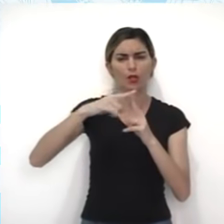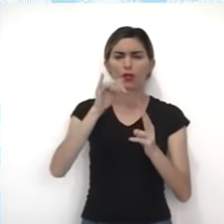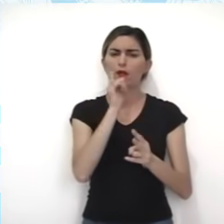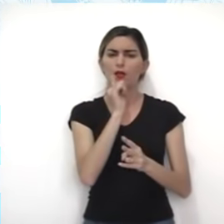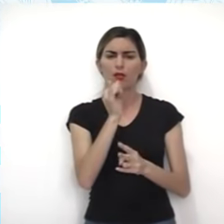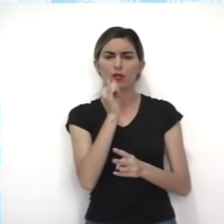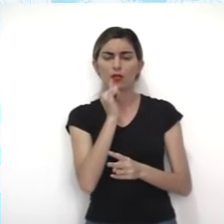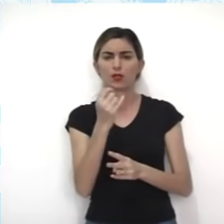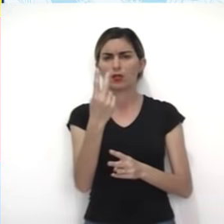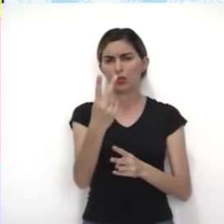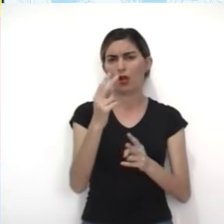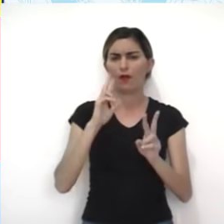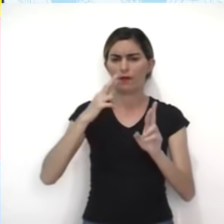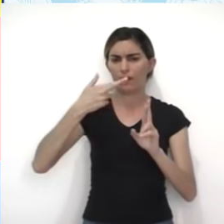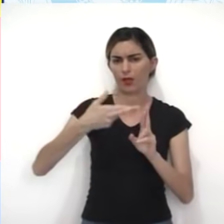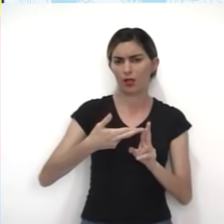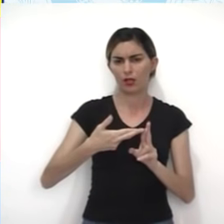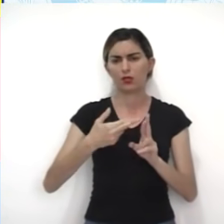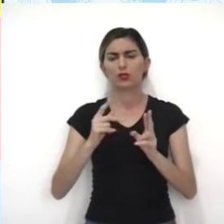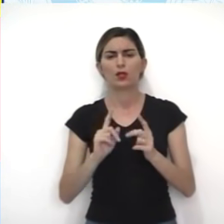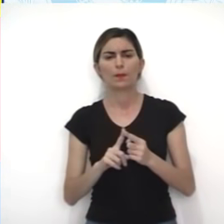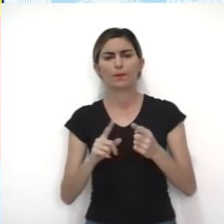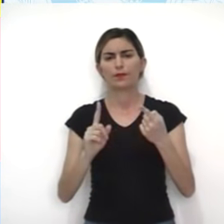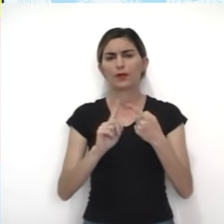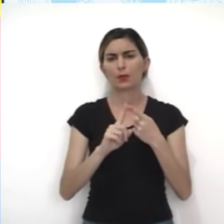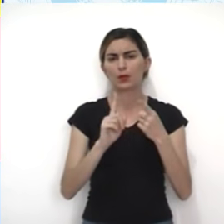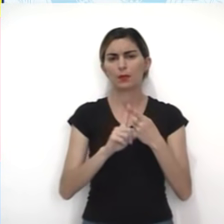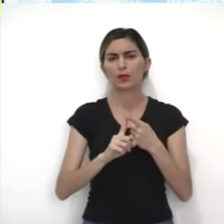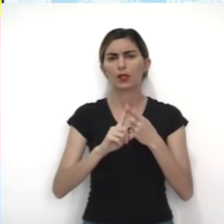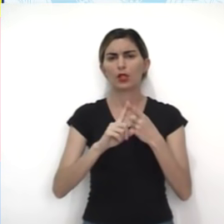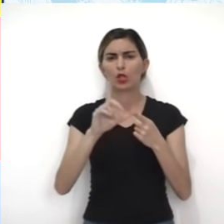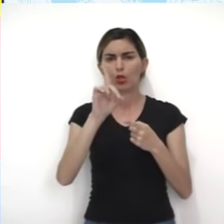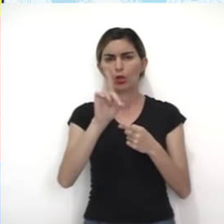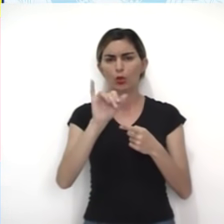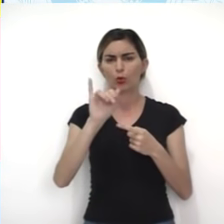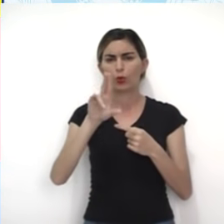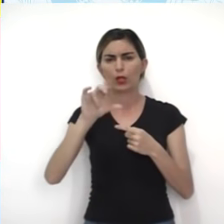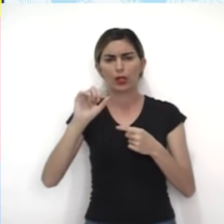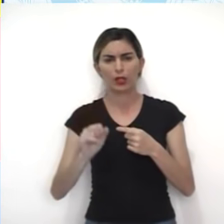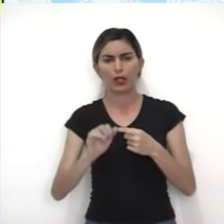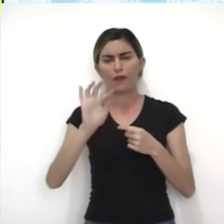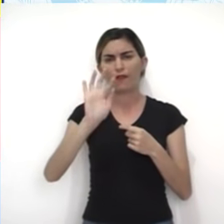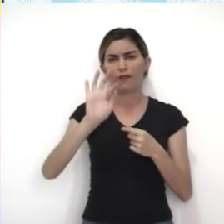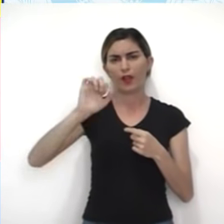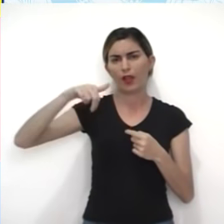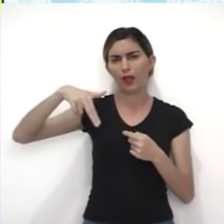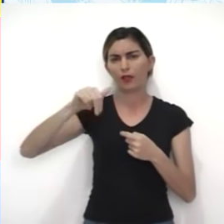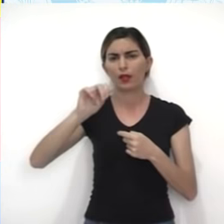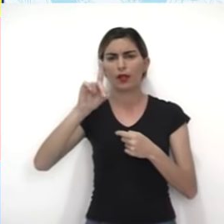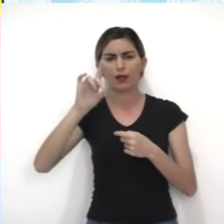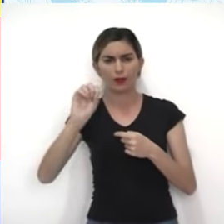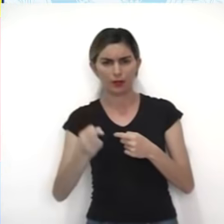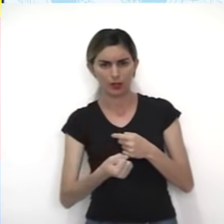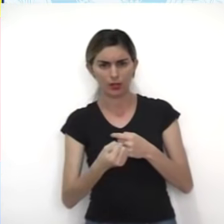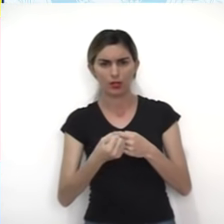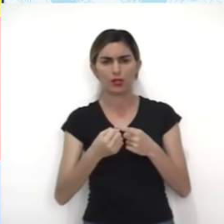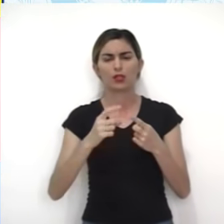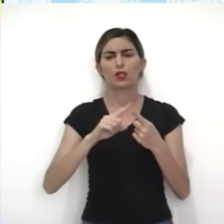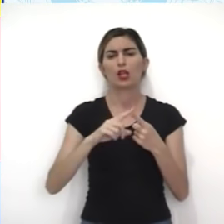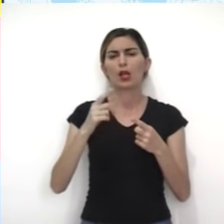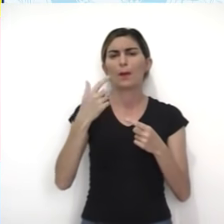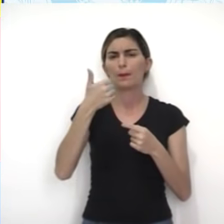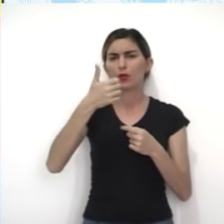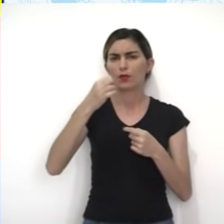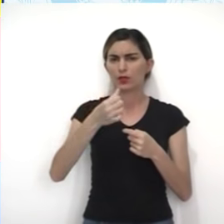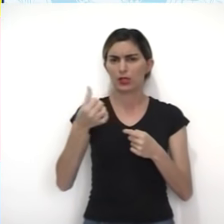então temos dois exemplos aí duas grandes referências a primeira delas é do william fernandes de mello que nasceu em